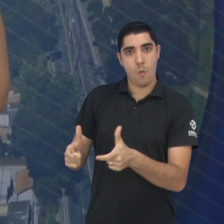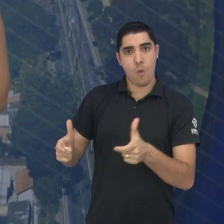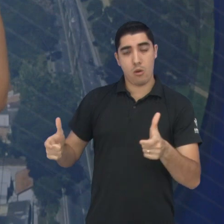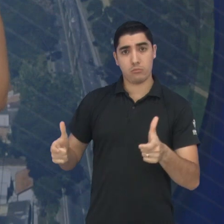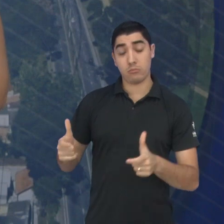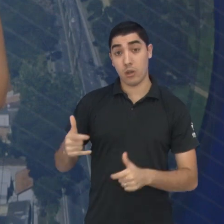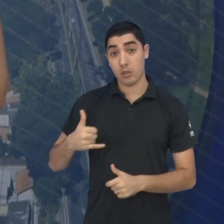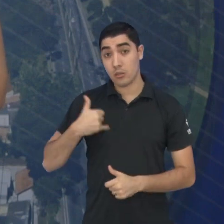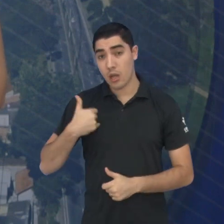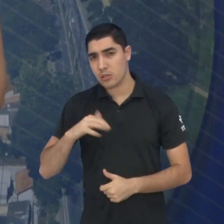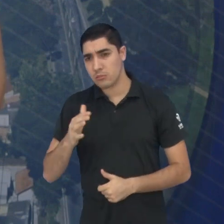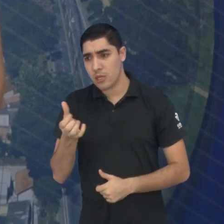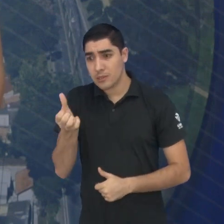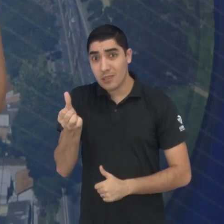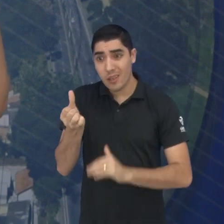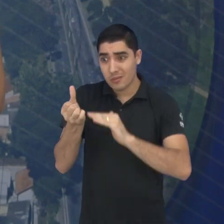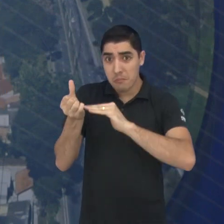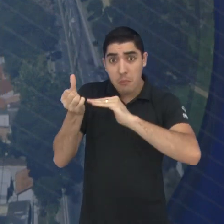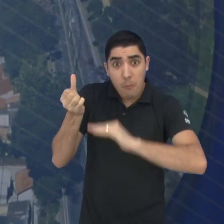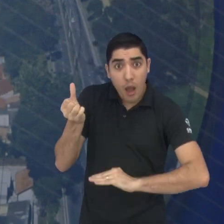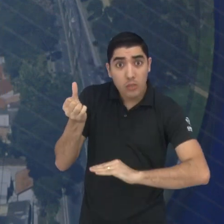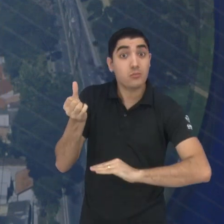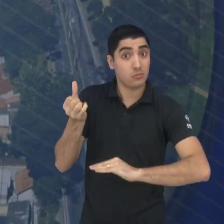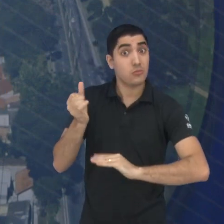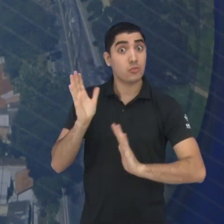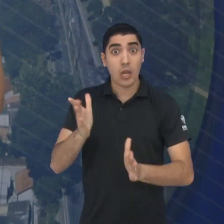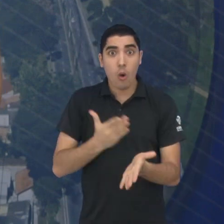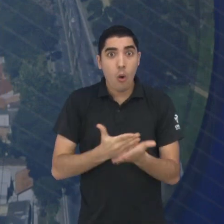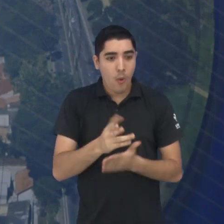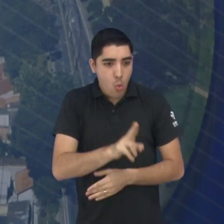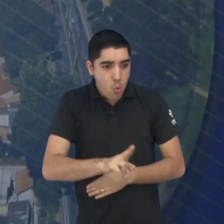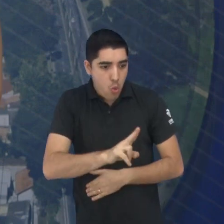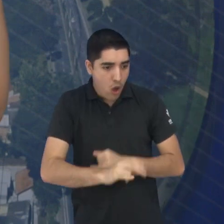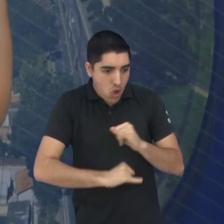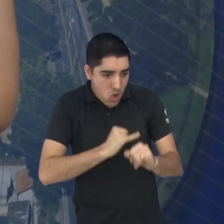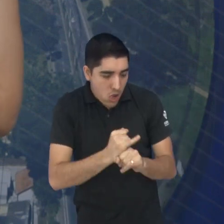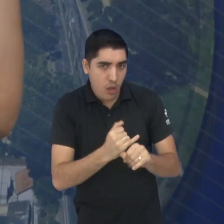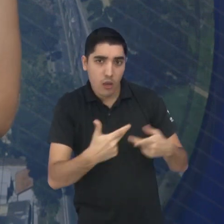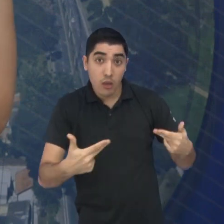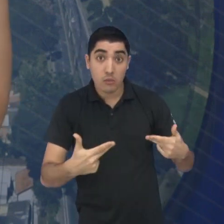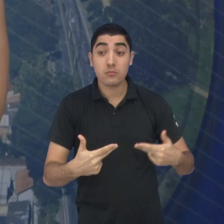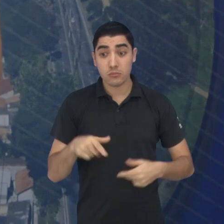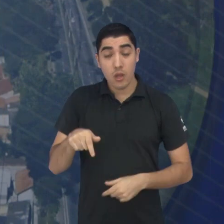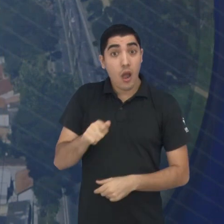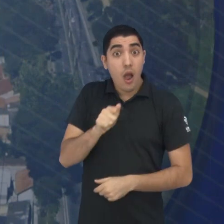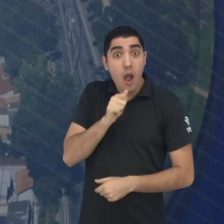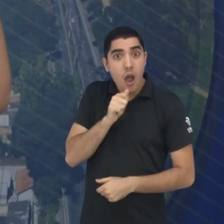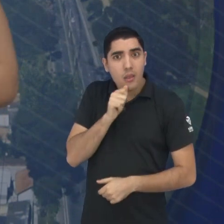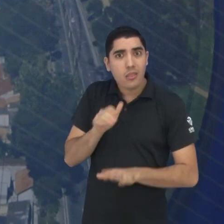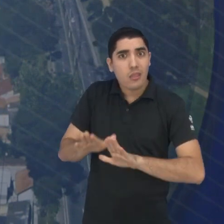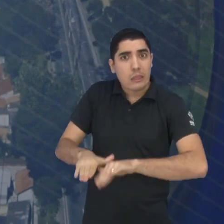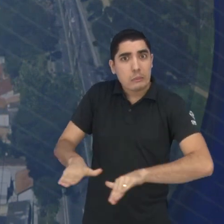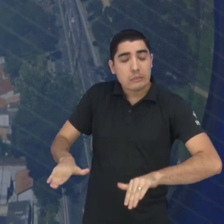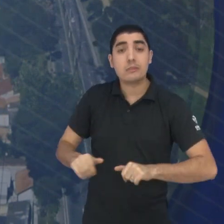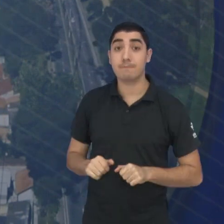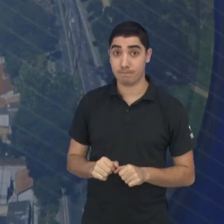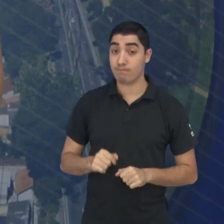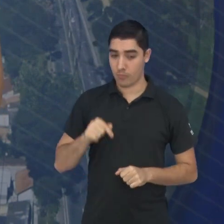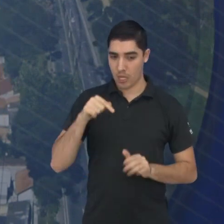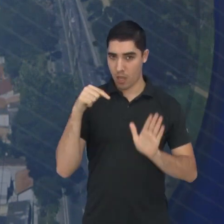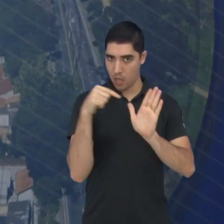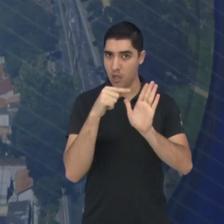menos de 6 anos de idade já conectadas, ou seja, ainda na primeira infância, gente. Esse estudo revelou